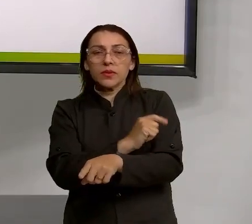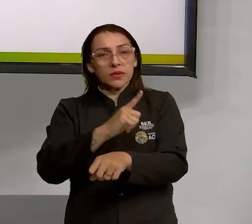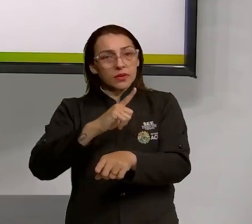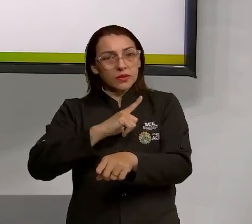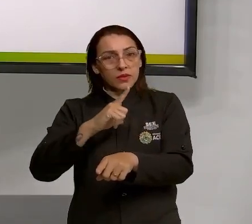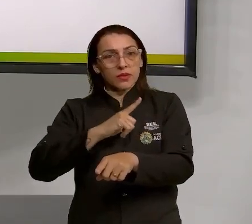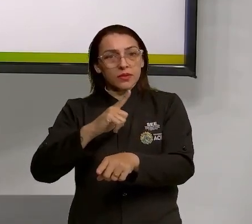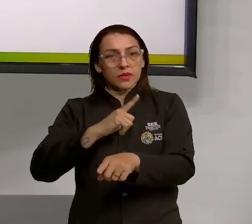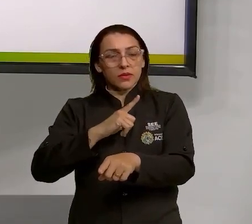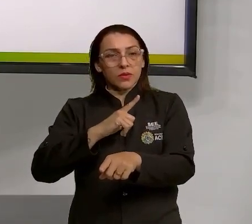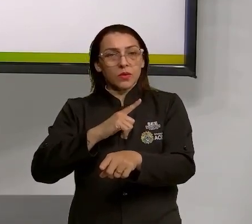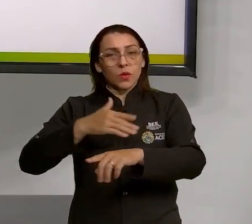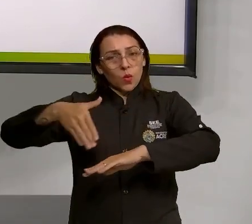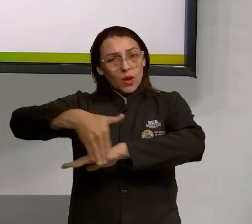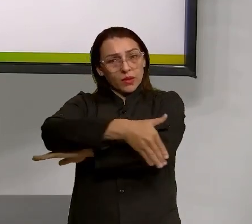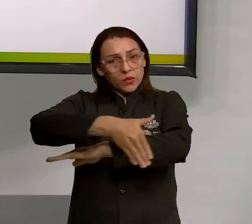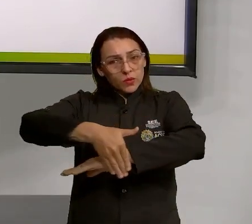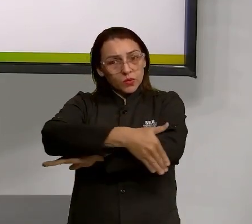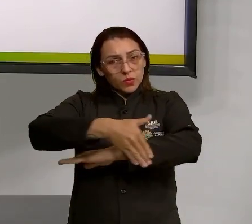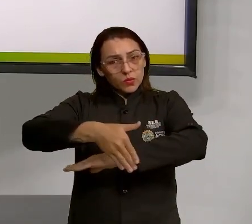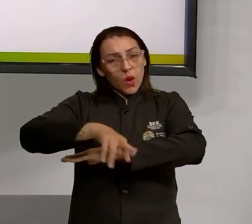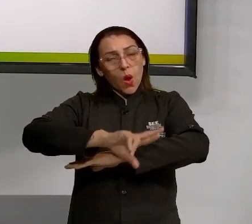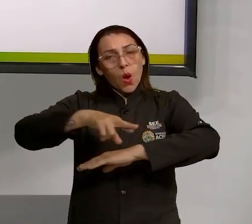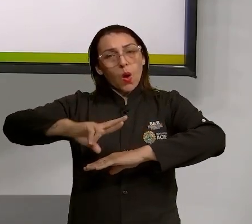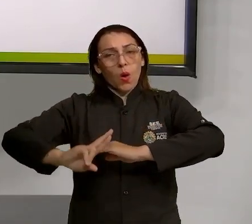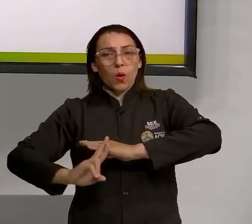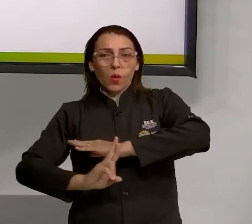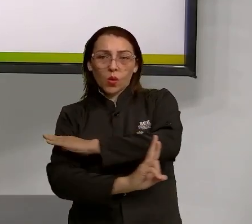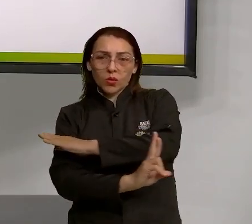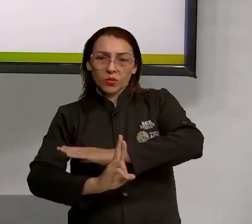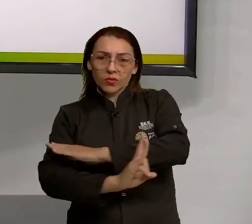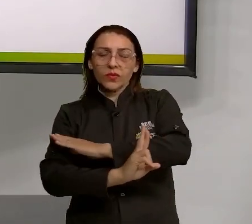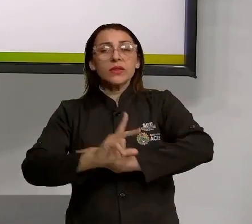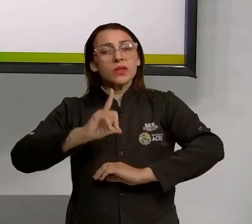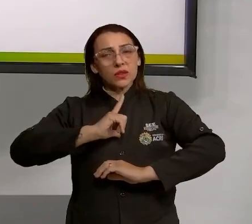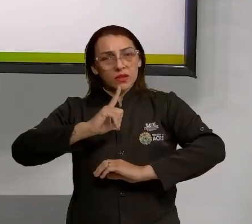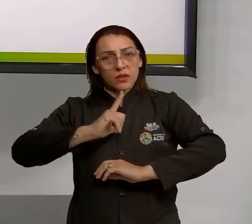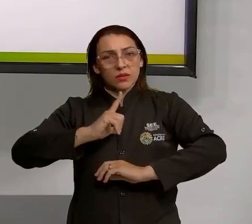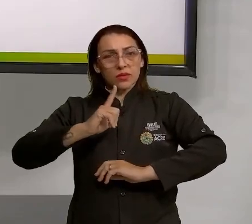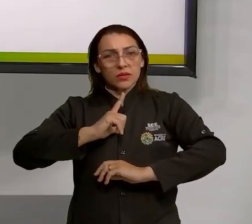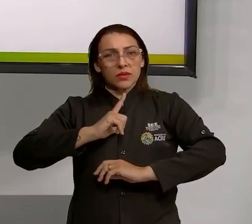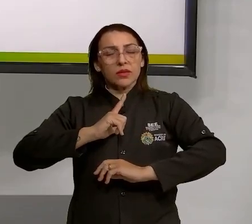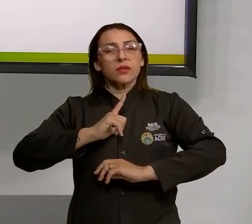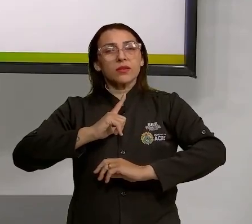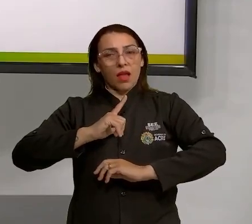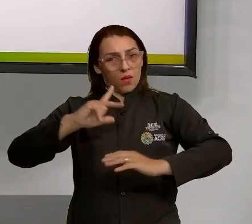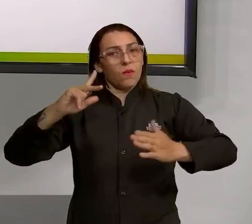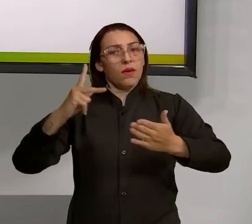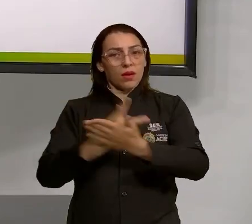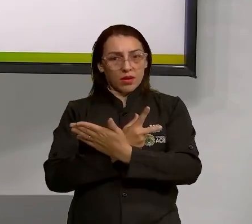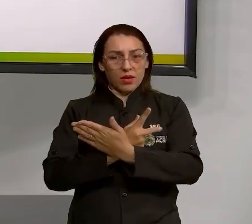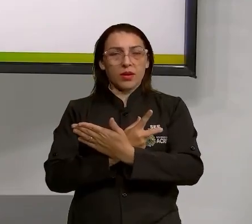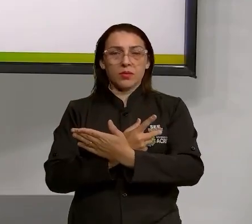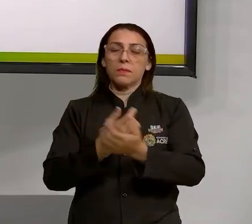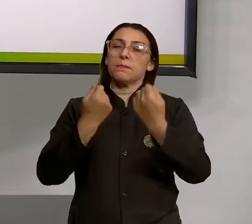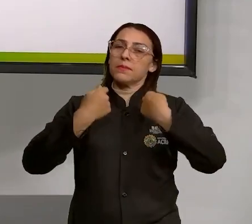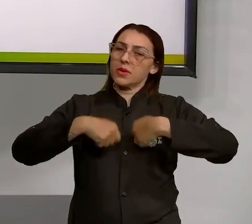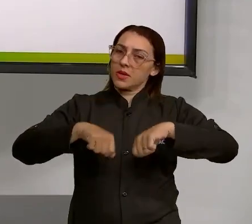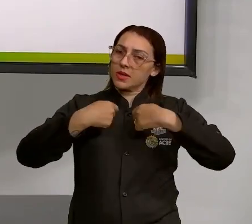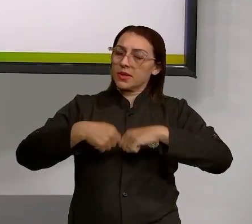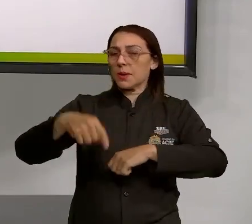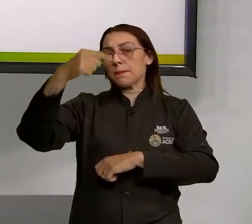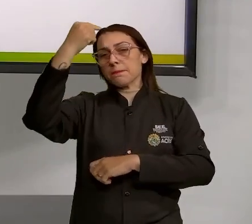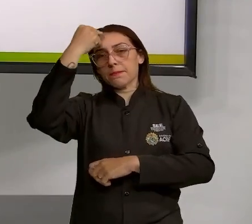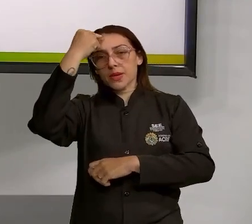velocidade com as vias ou as rodovias que a gente tem? Será que não é uma imprudência? Então a gente precisa pensar